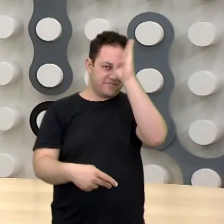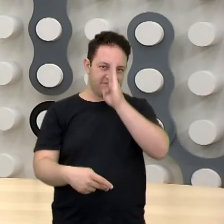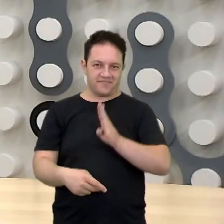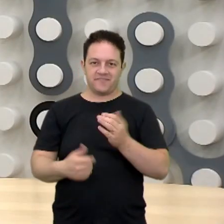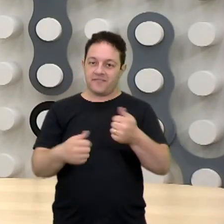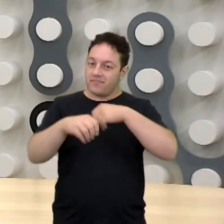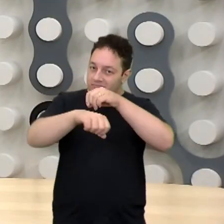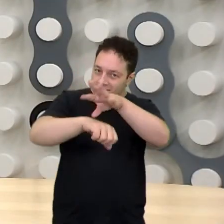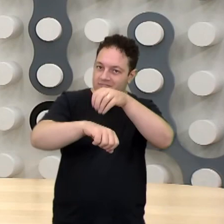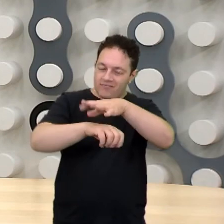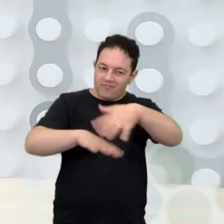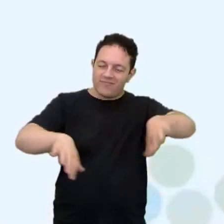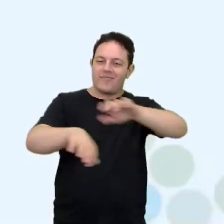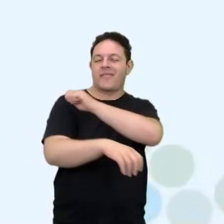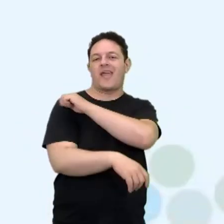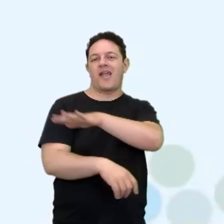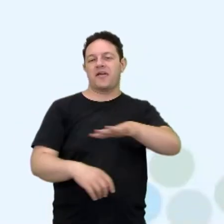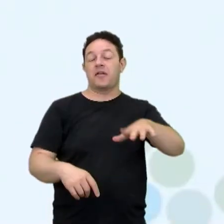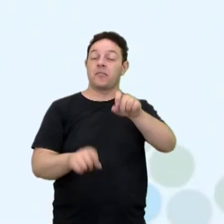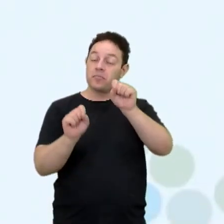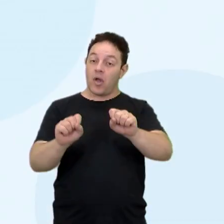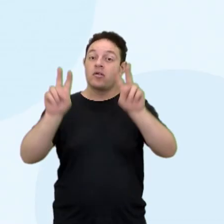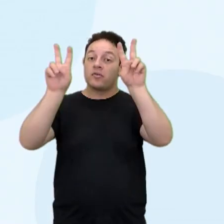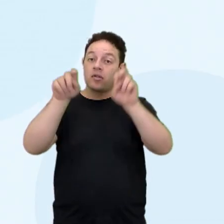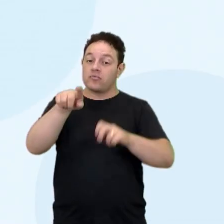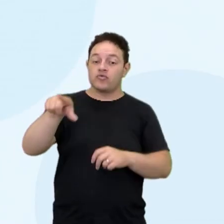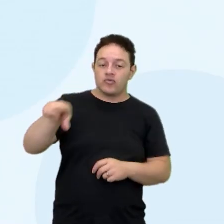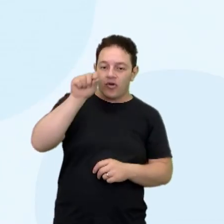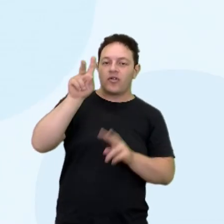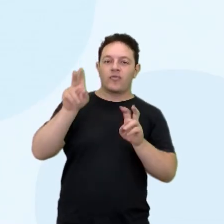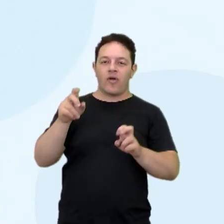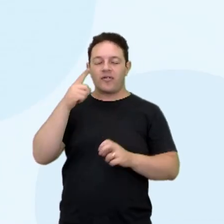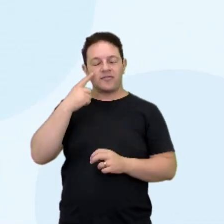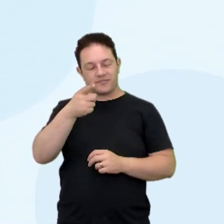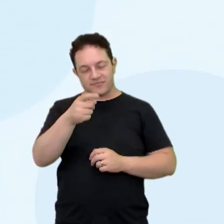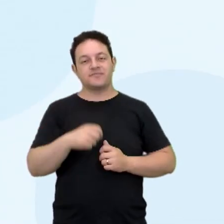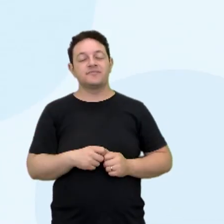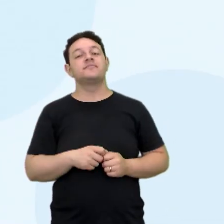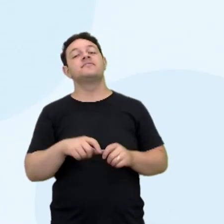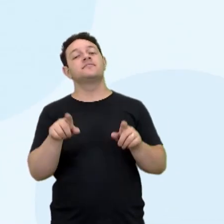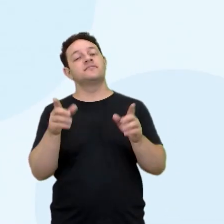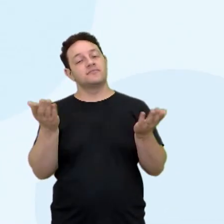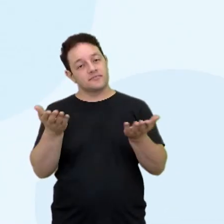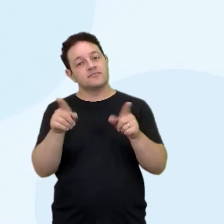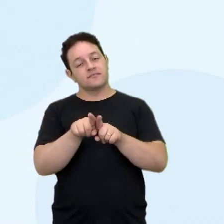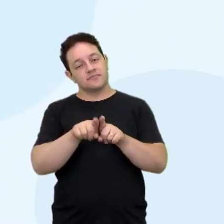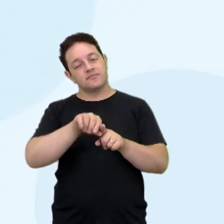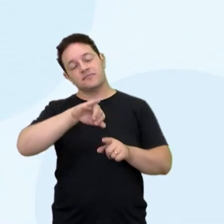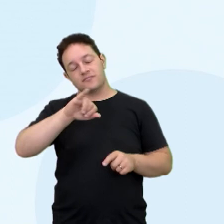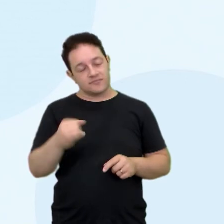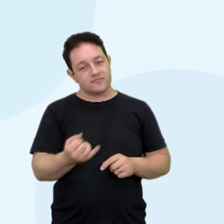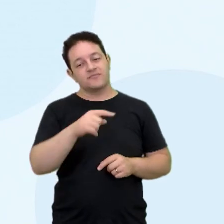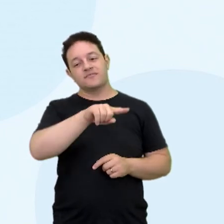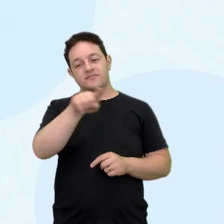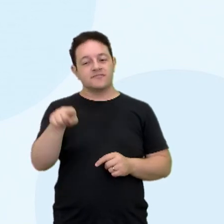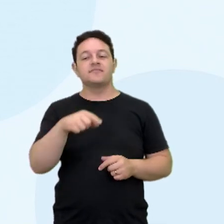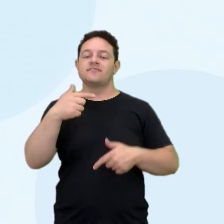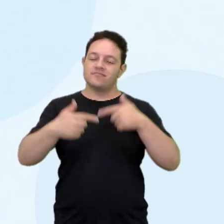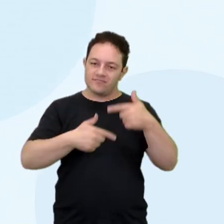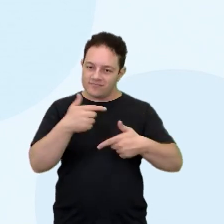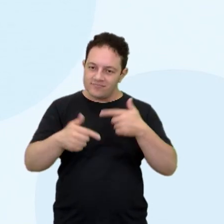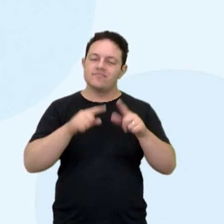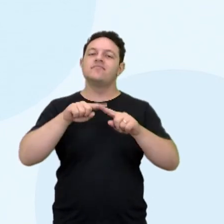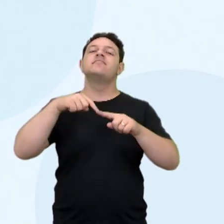os estudantes, tá certo? Aí vocês podem aí escolher um tema, né, como foi abordado aí para vocês, e aí vocês podem estar, né, trabalhando e